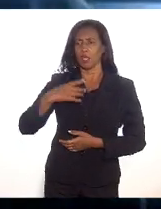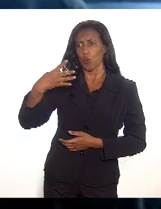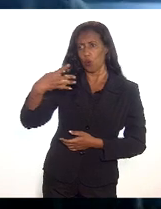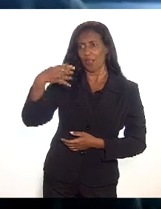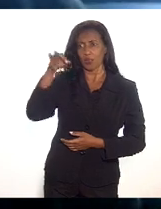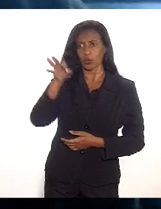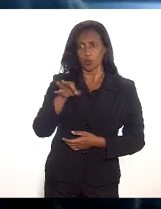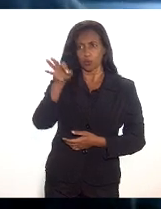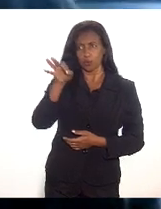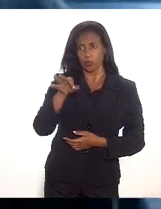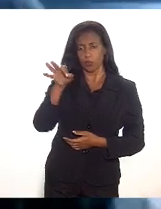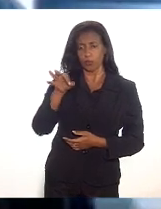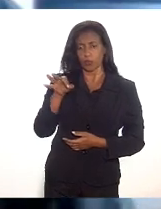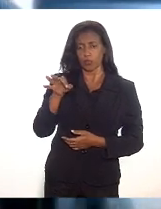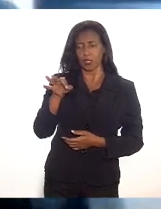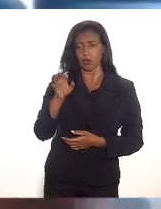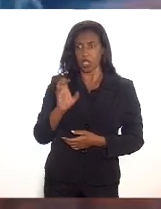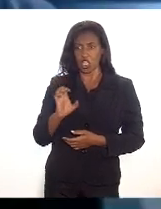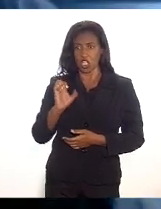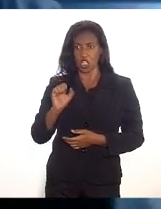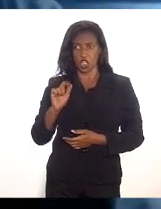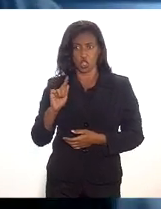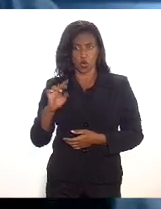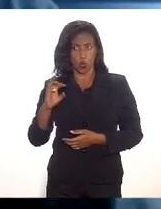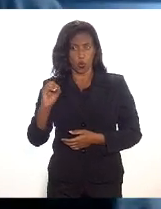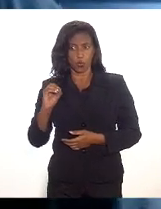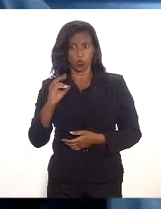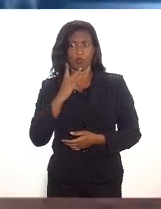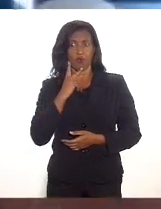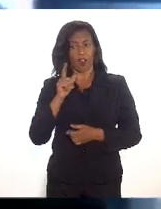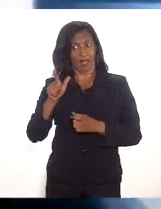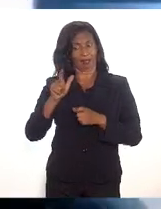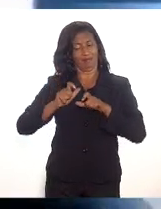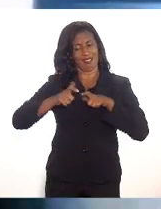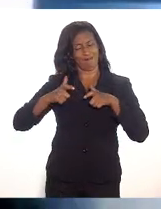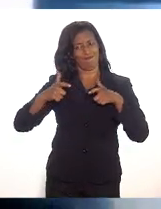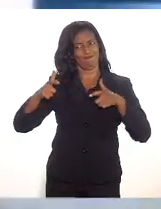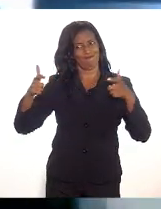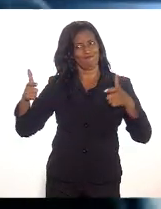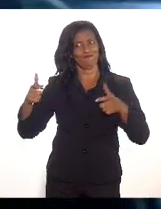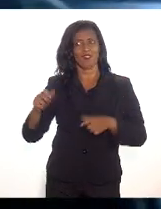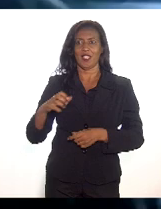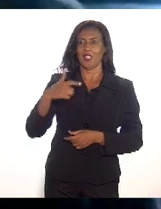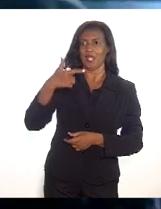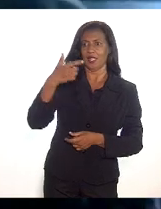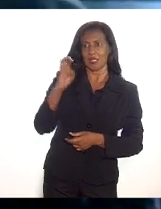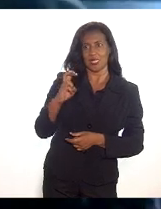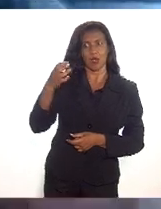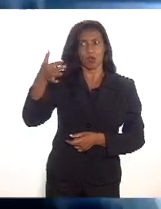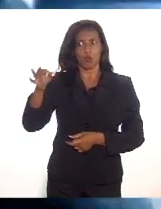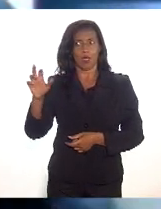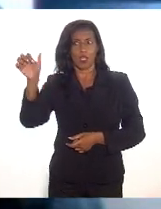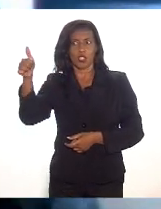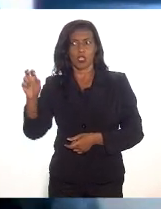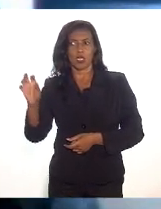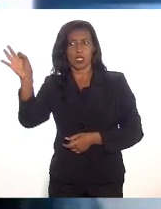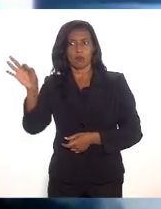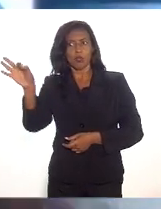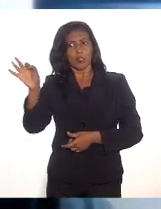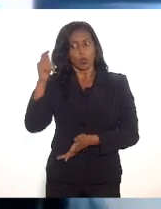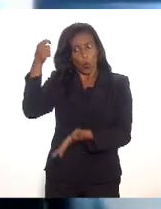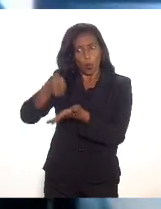4% de cobertura de esgoto, a cada ano tem que ampliar 10%, 15%, 20% e cobrar.